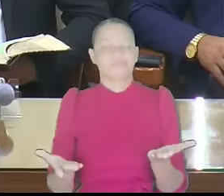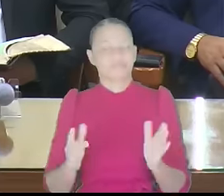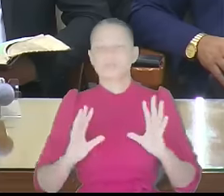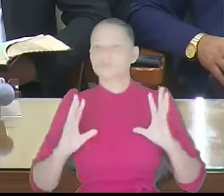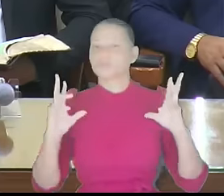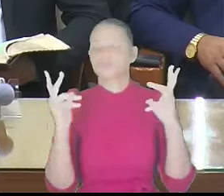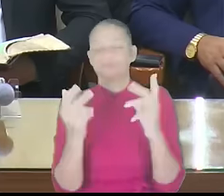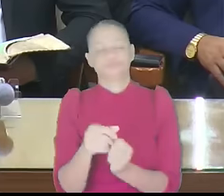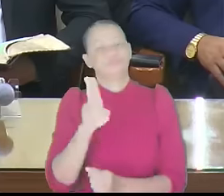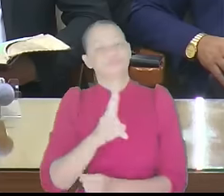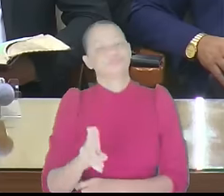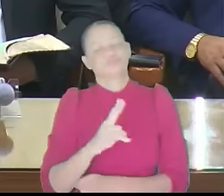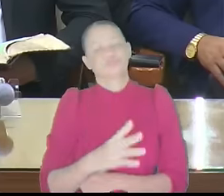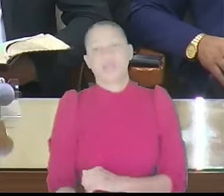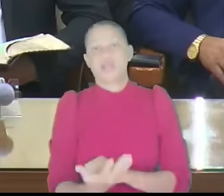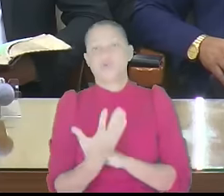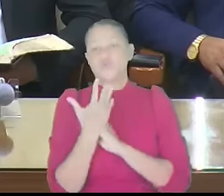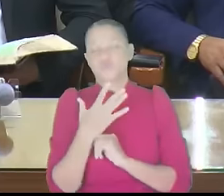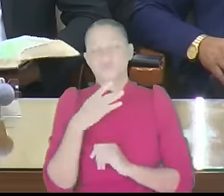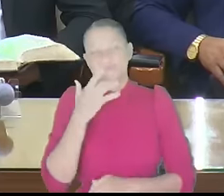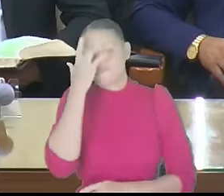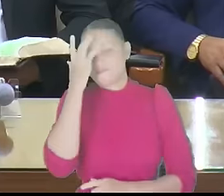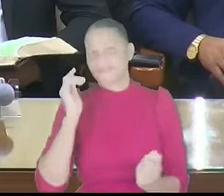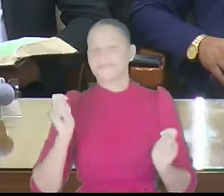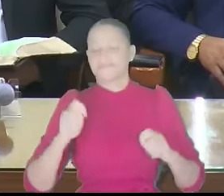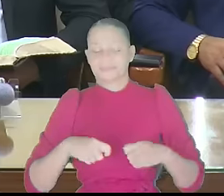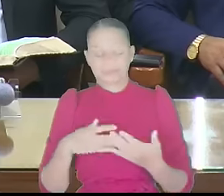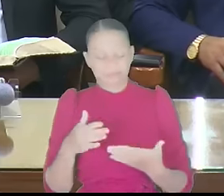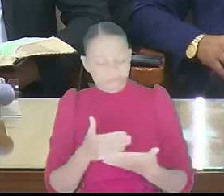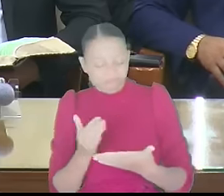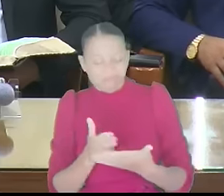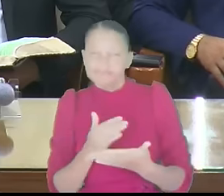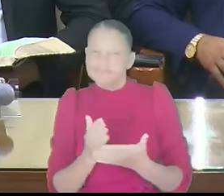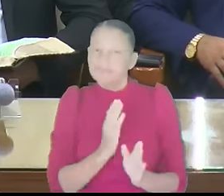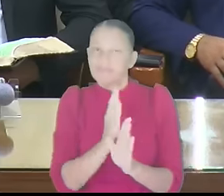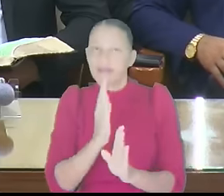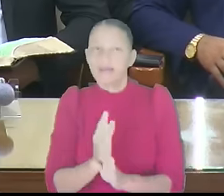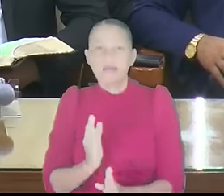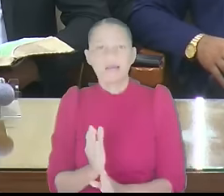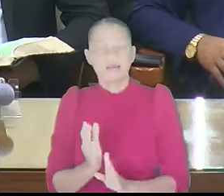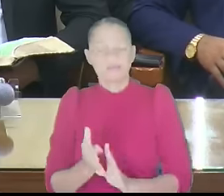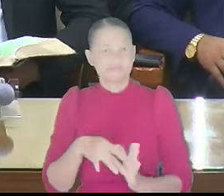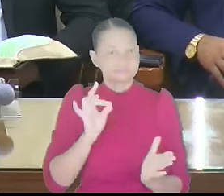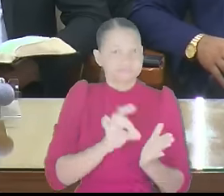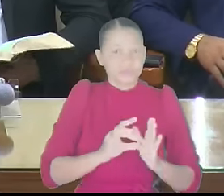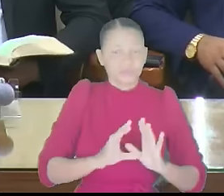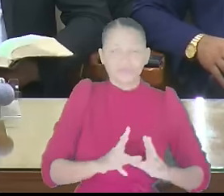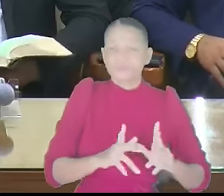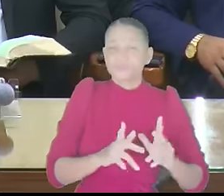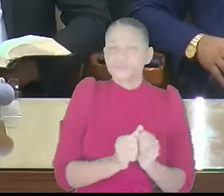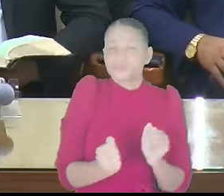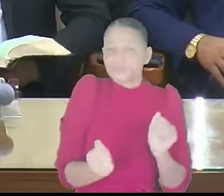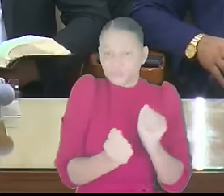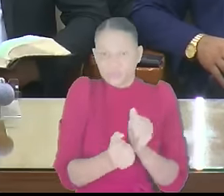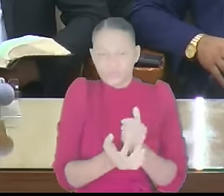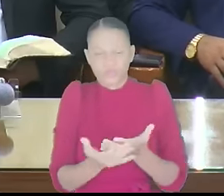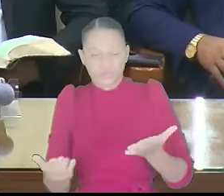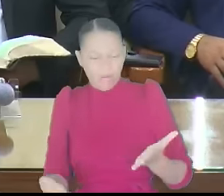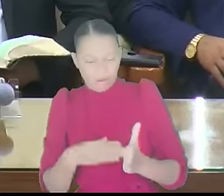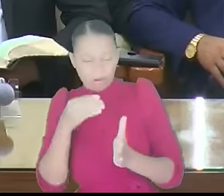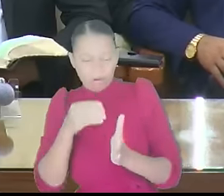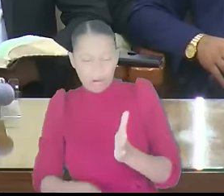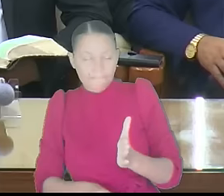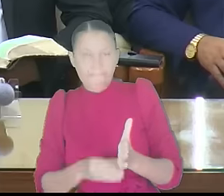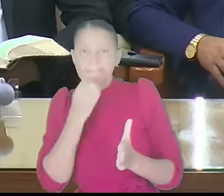mundo. Então, irmãos amados, no original está tudo junto. Porque quando os capítulos são